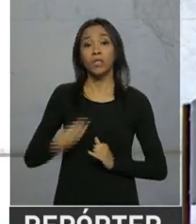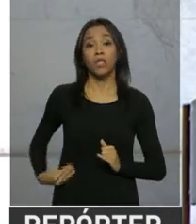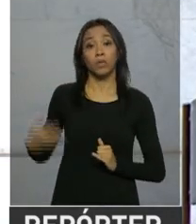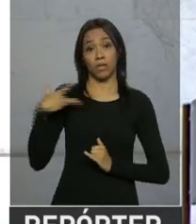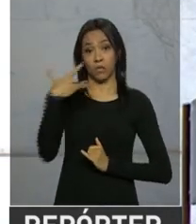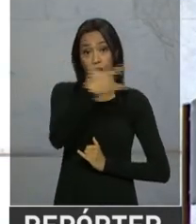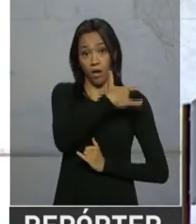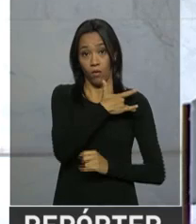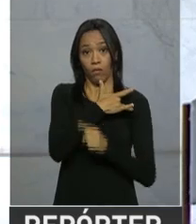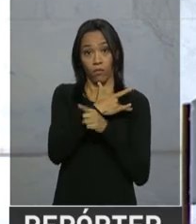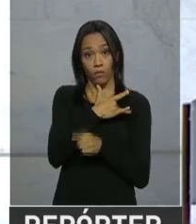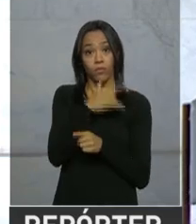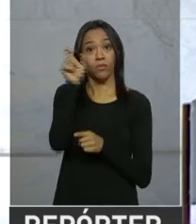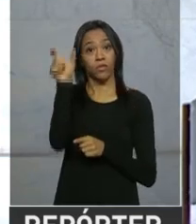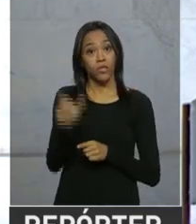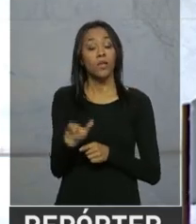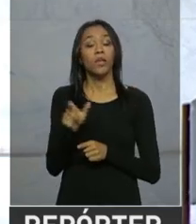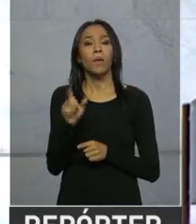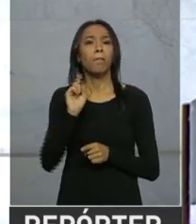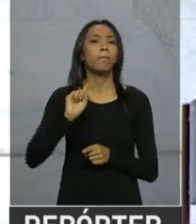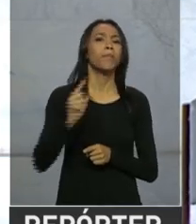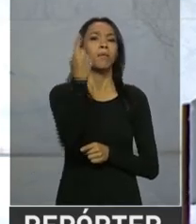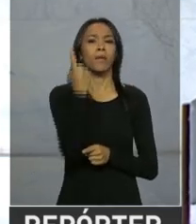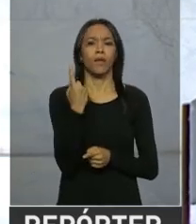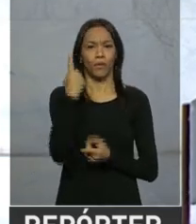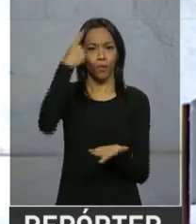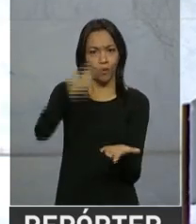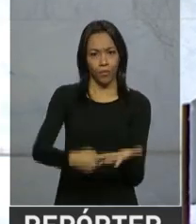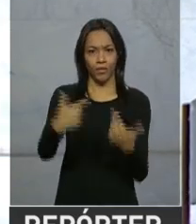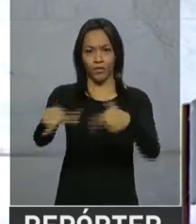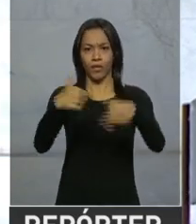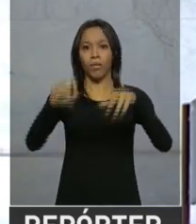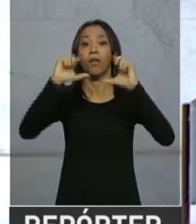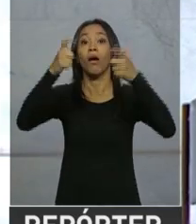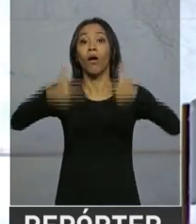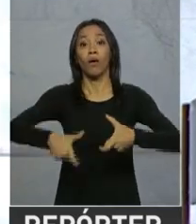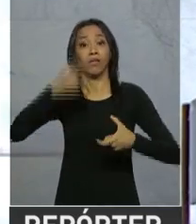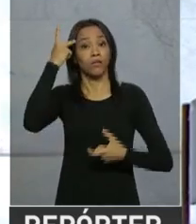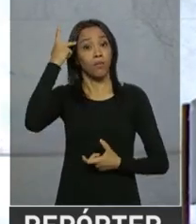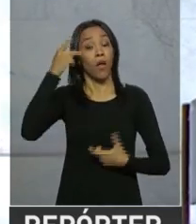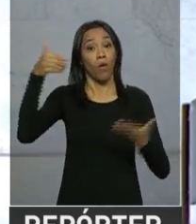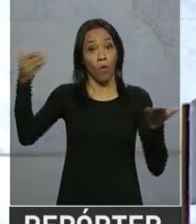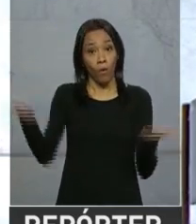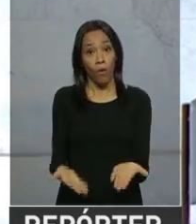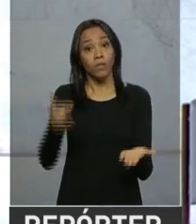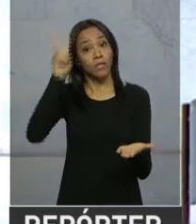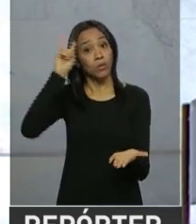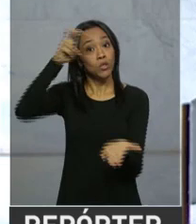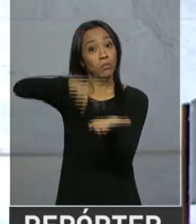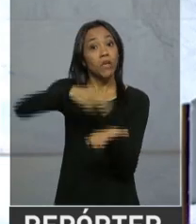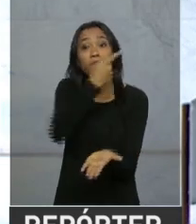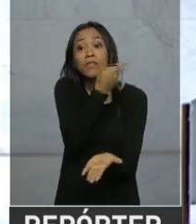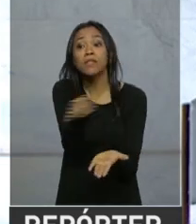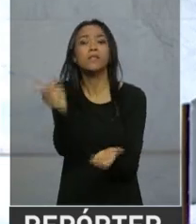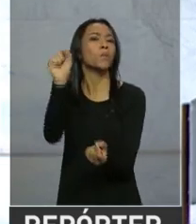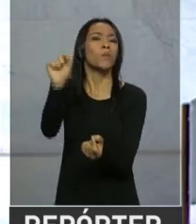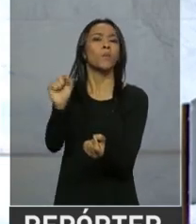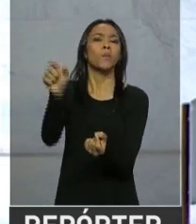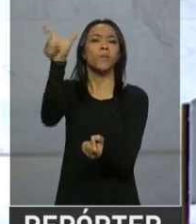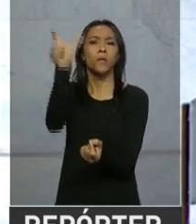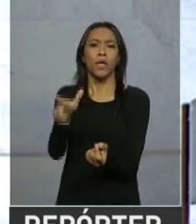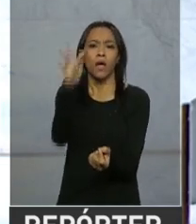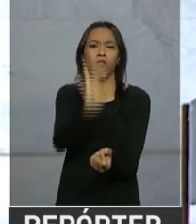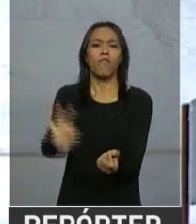Ricardo Barros realiza a primeira agenda oficial em São Paulo Ele visita nessa segunda-feira pela manhã a Faculdade de